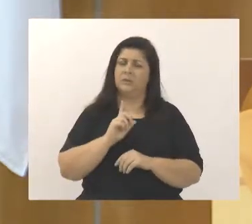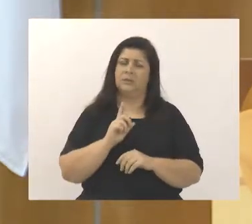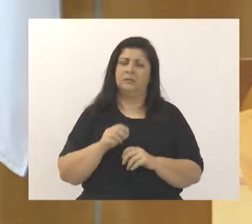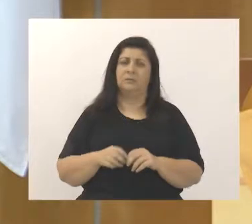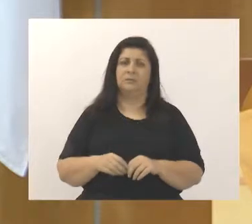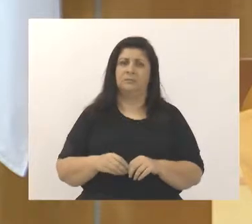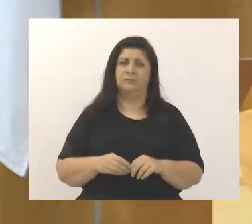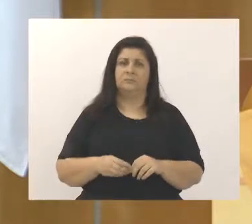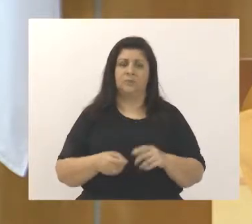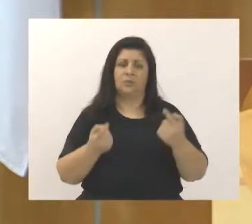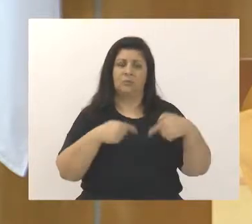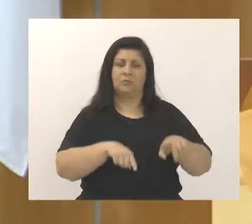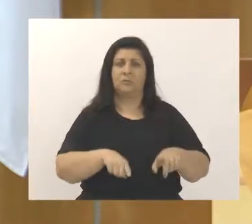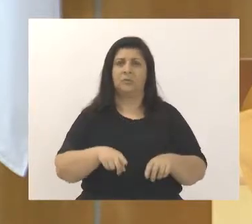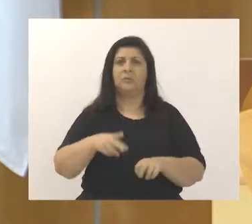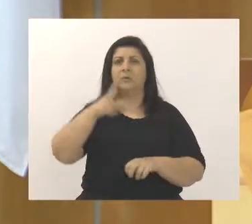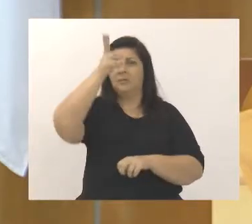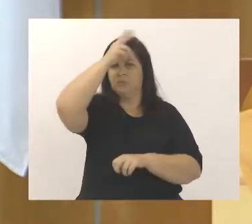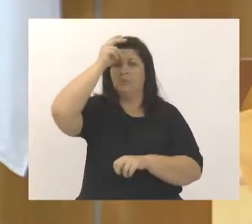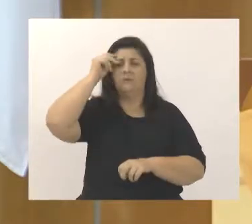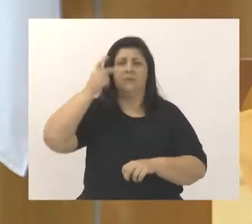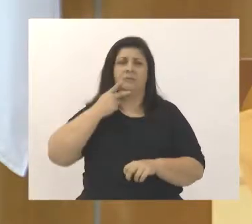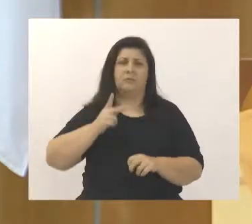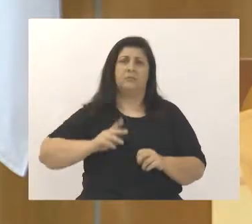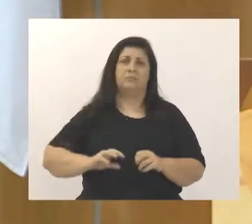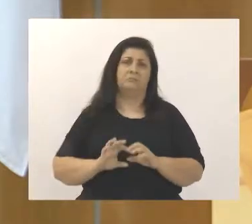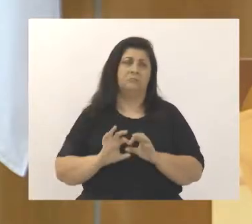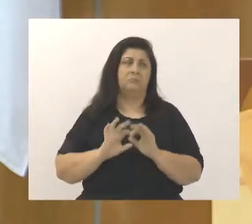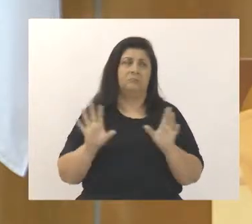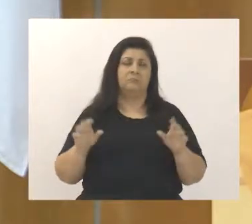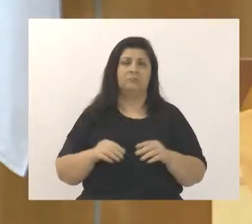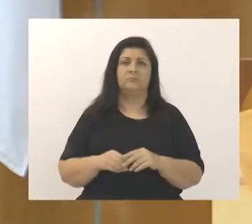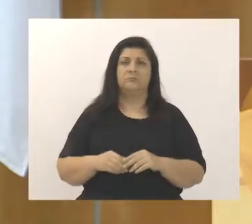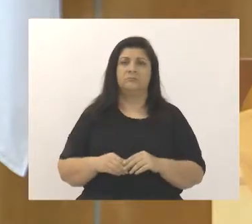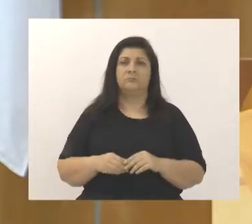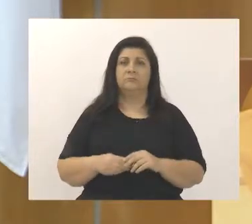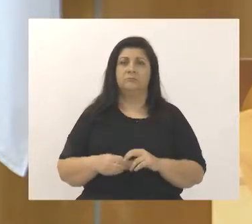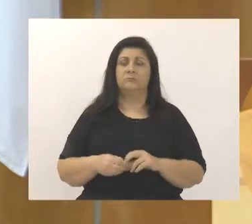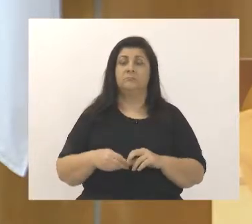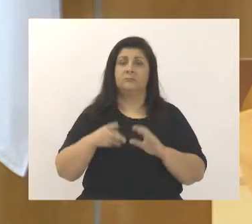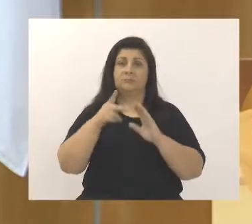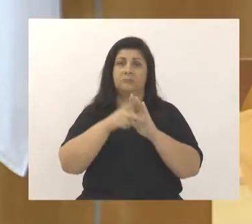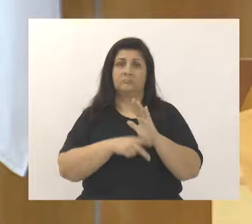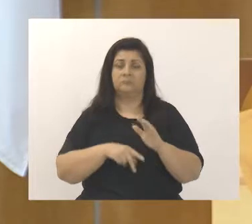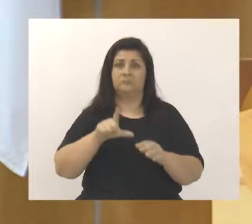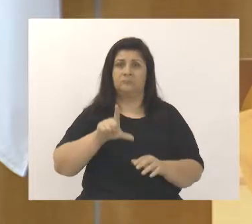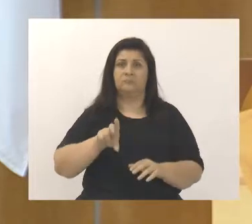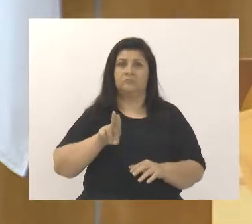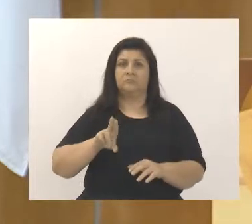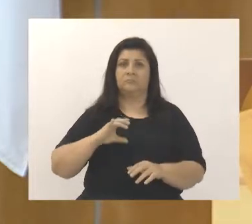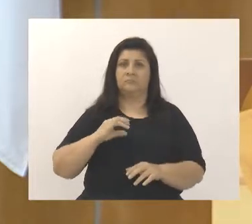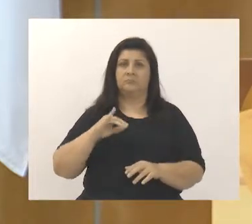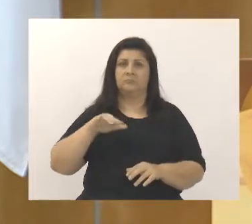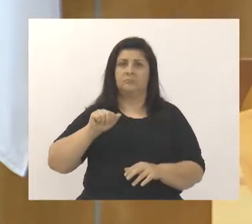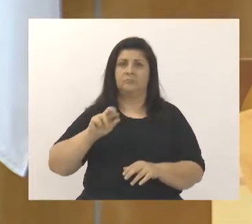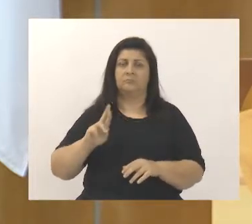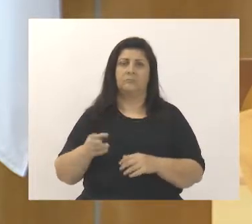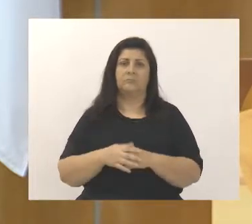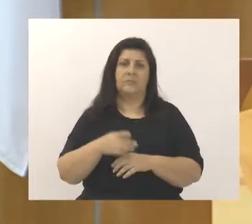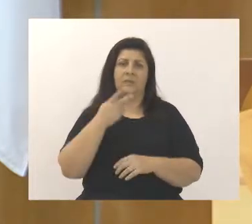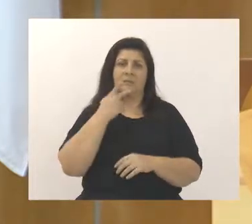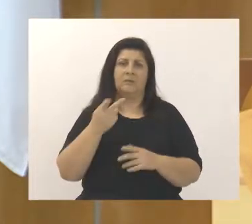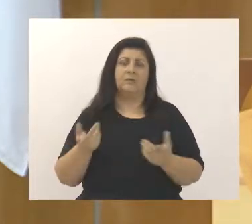pelo contrário. O prefeito foi bem sincero com relação, inclusive, a este projeto. A vereadora Lucimar é testemunha disso, que ele deixou a gente bem à